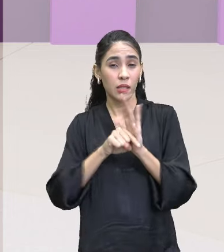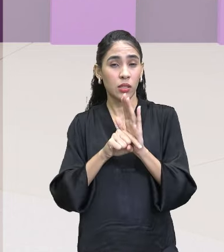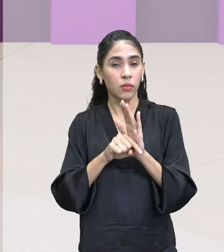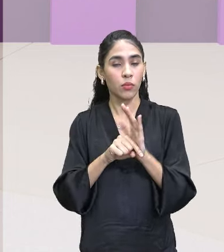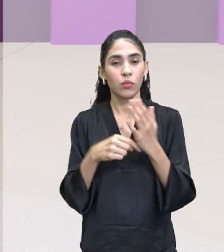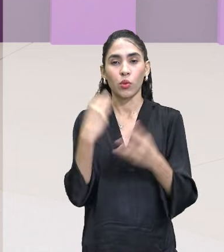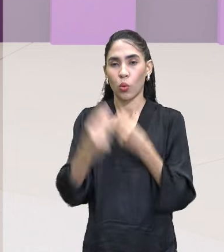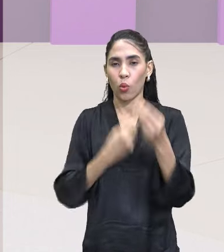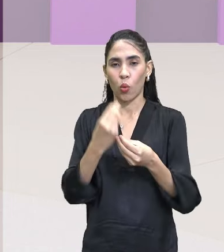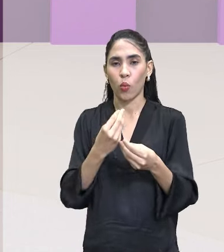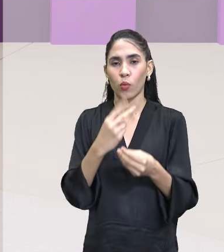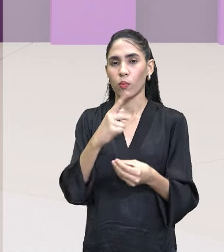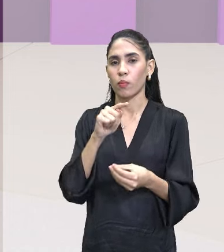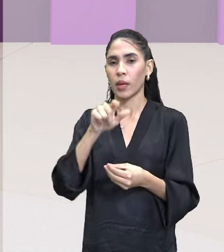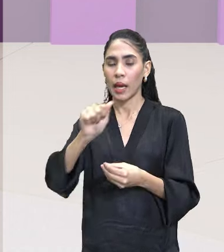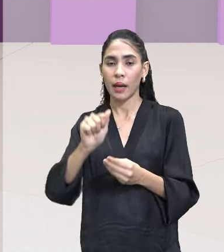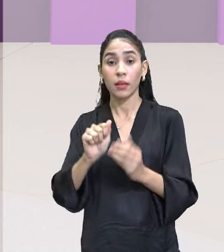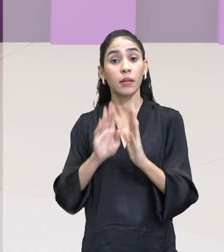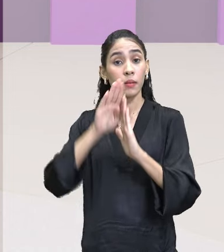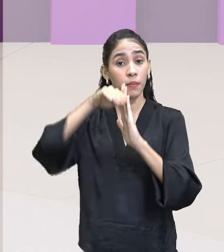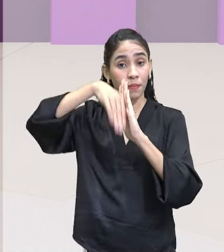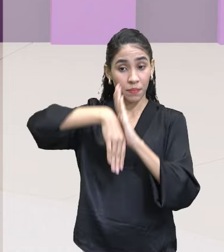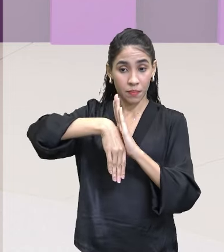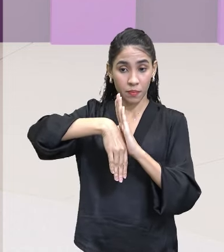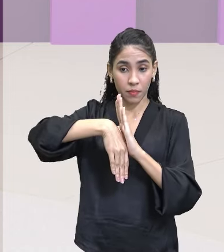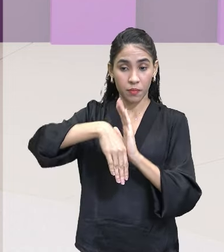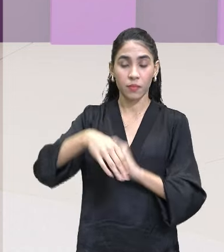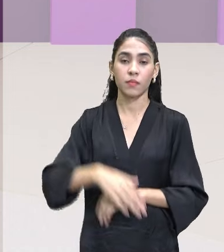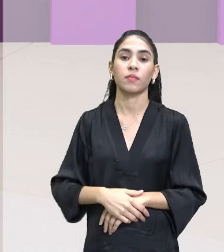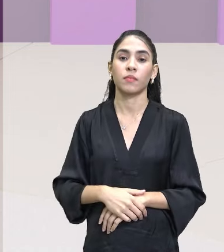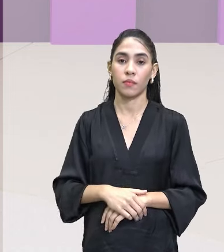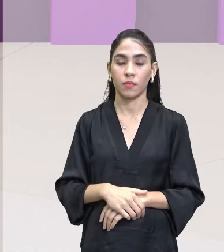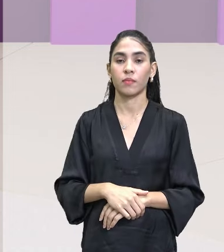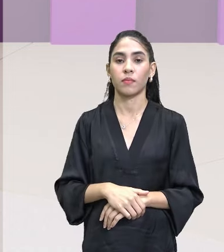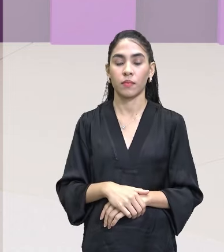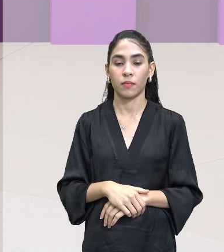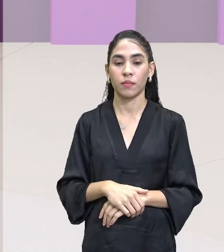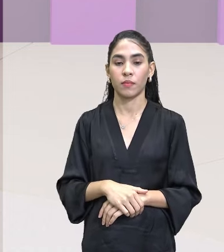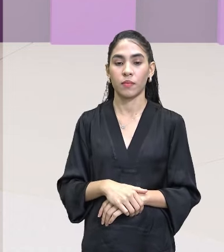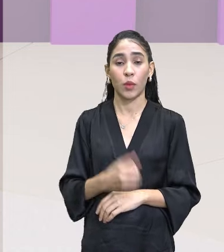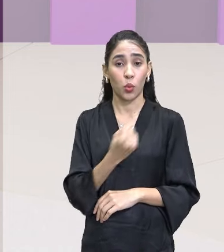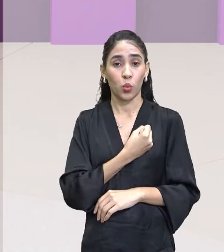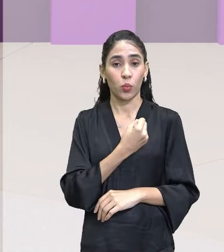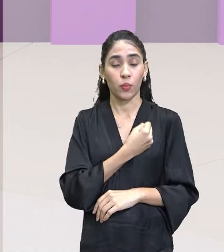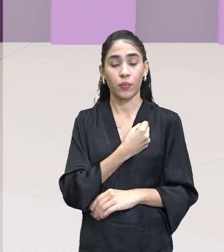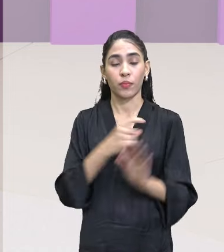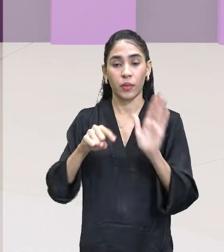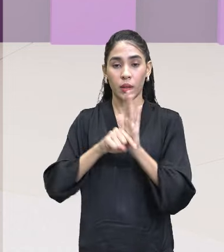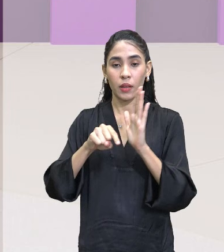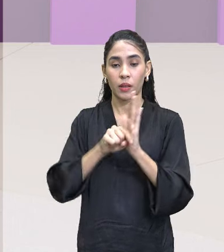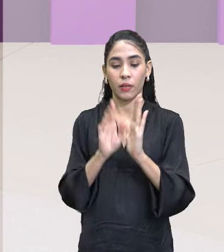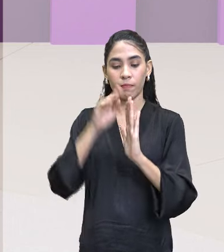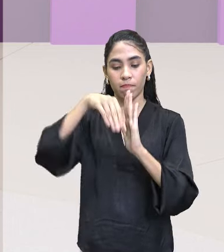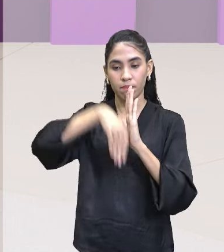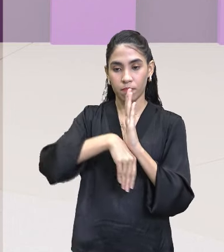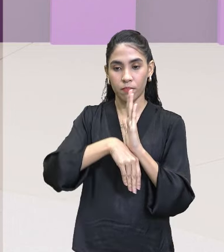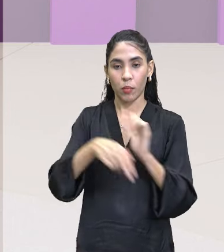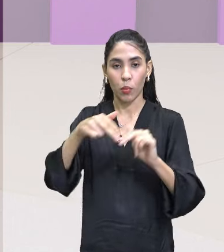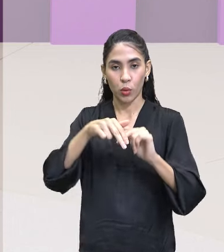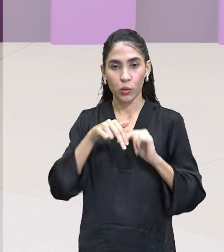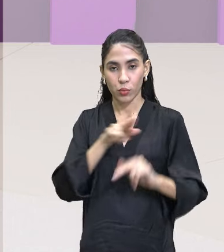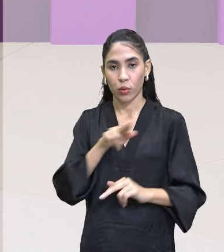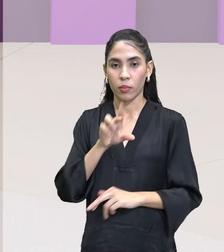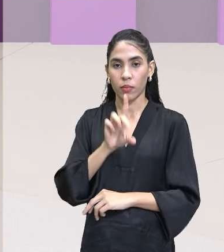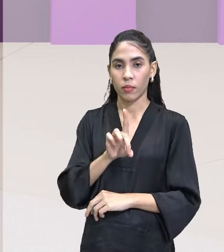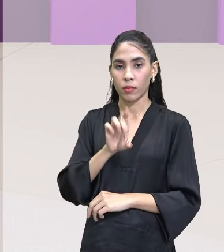PA? Ela vai decrescer, certo? Ela vai caminhar para os negativos, então ela é chamada de PA decrescente.